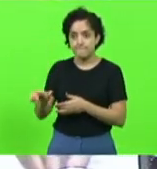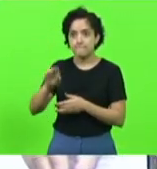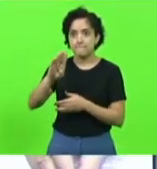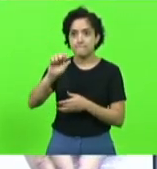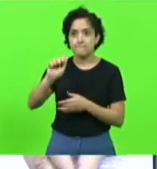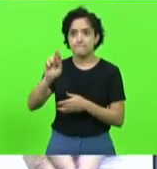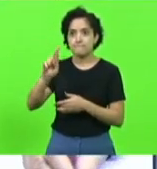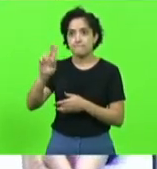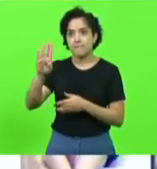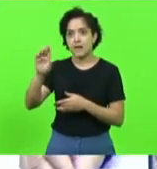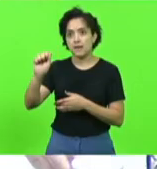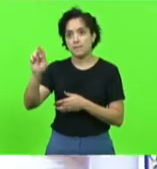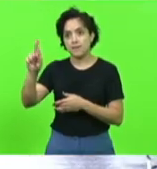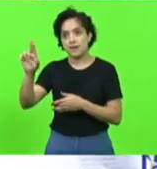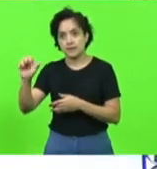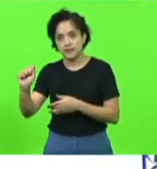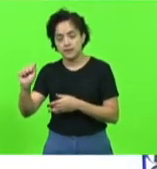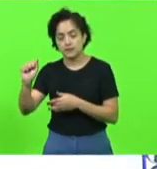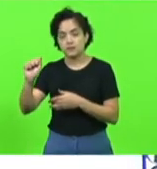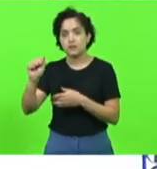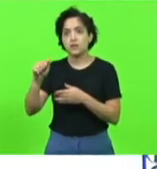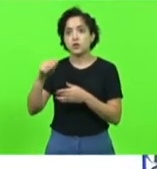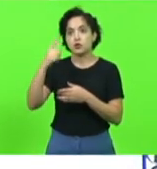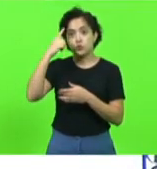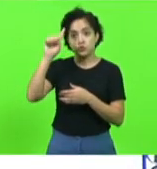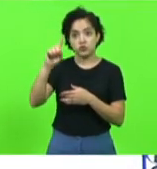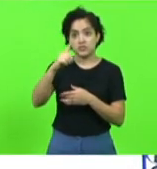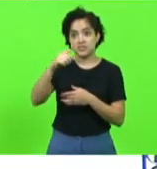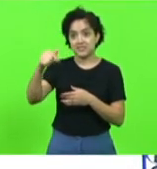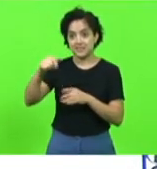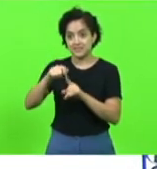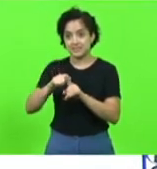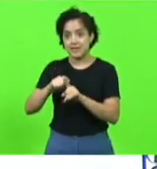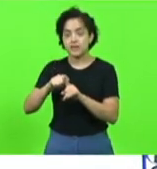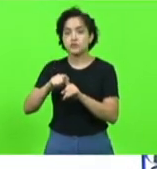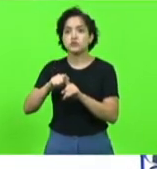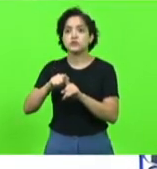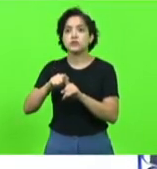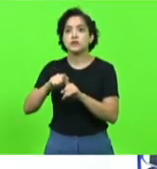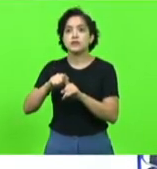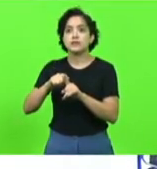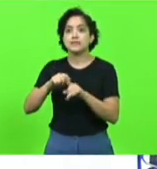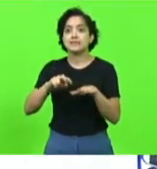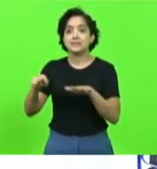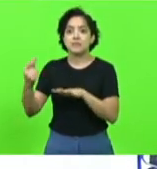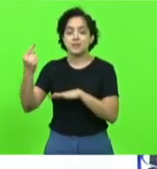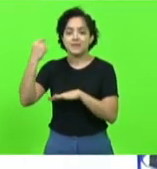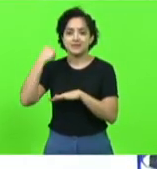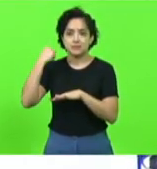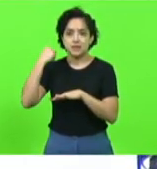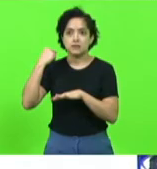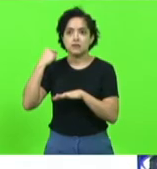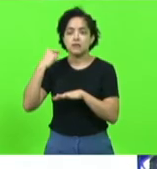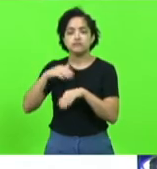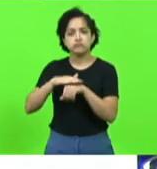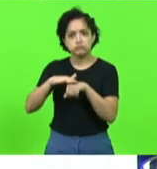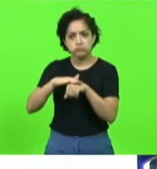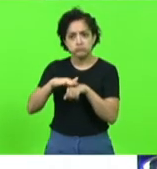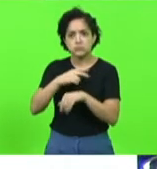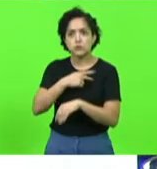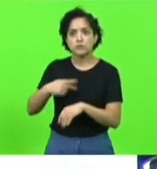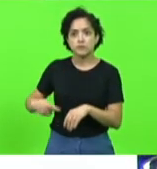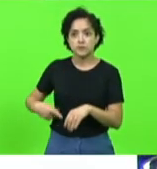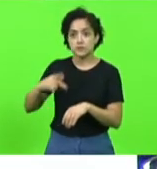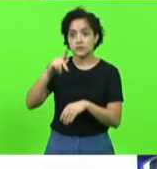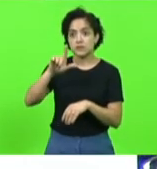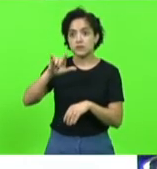do Boi. E no dia 17, na semana passada, na quarta-feira, eu conversei com o presidente Plínio,